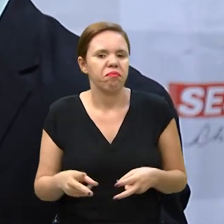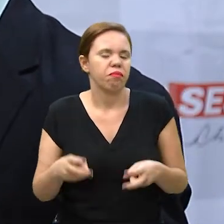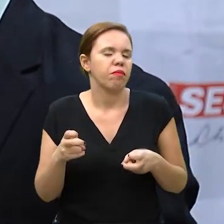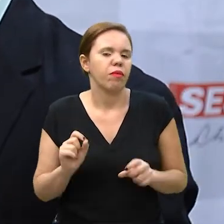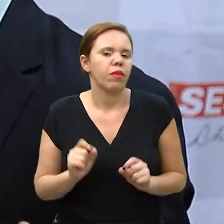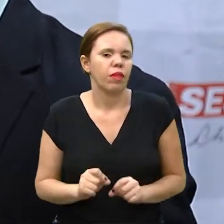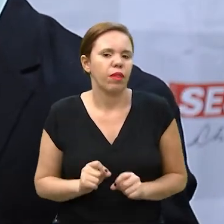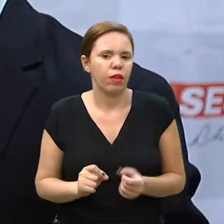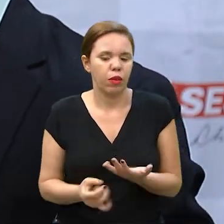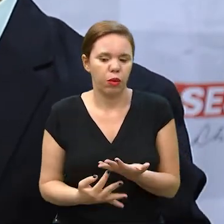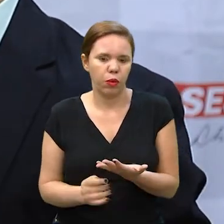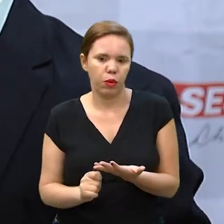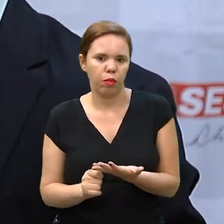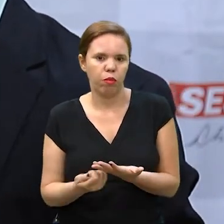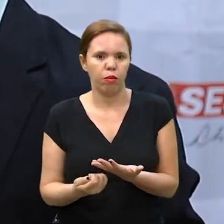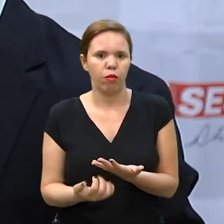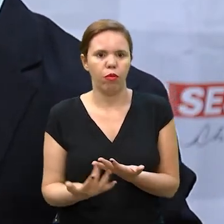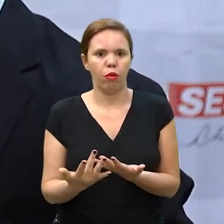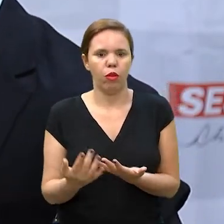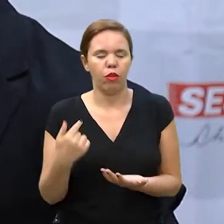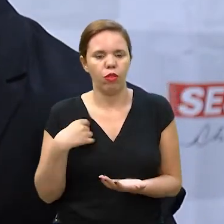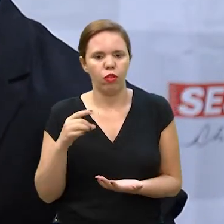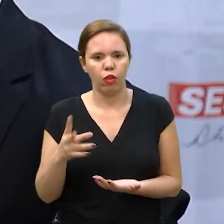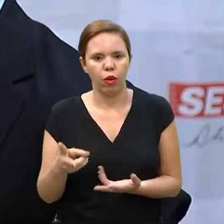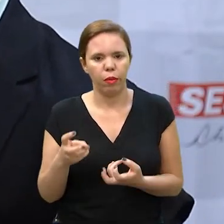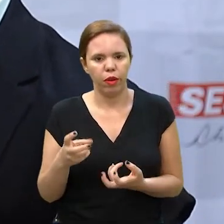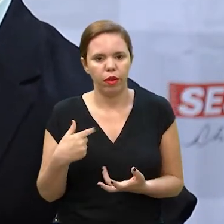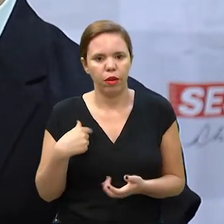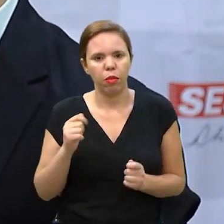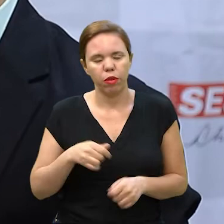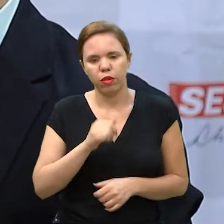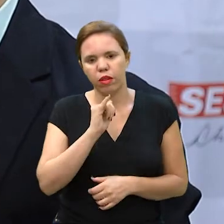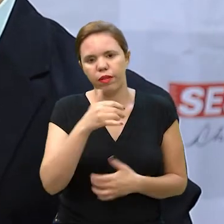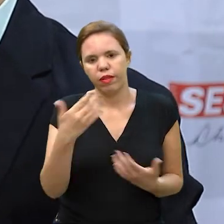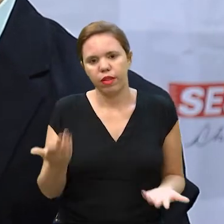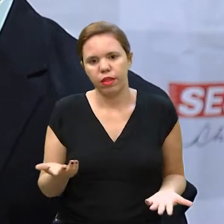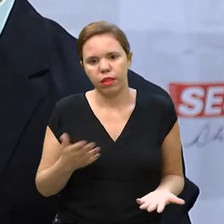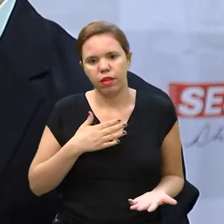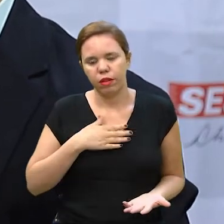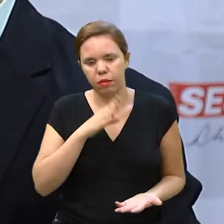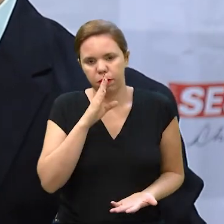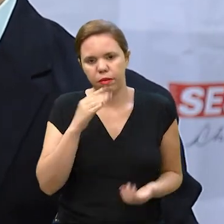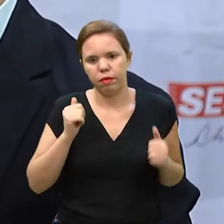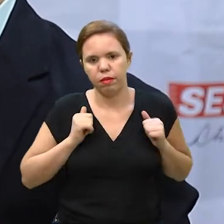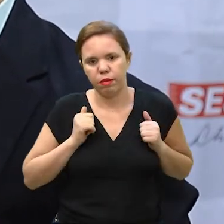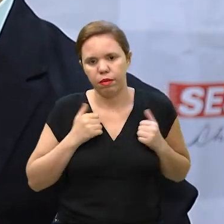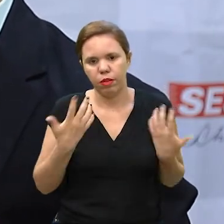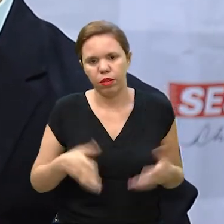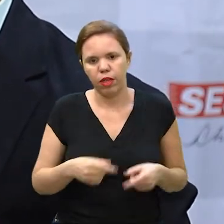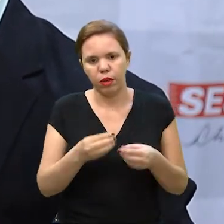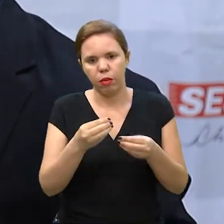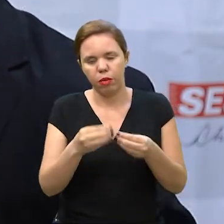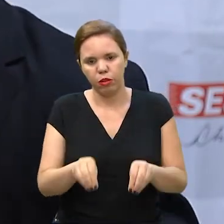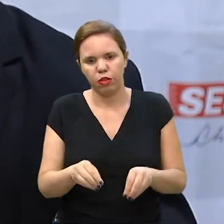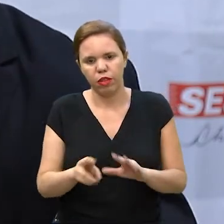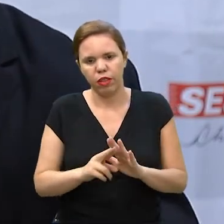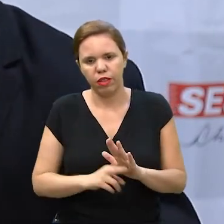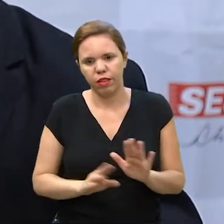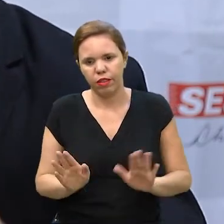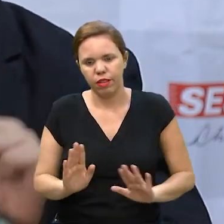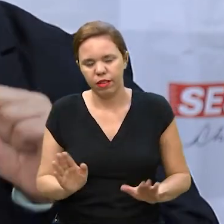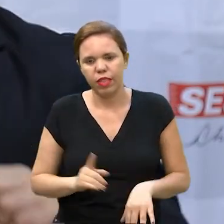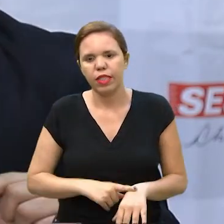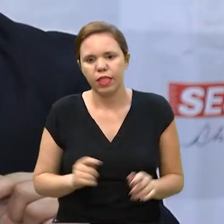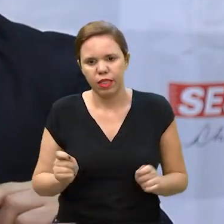aquela boca ligada que ela deixou, né? Ah, só eu percebi, mas não sei se eu poderia avisar, fiquei ali na minha, porque né, não quero infringir nenhuma regra. Bom, vai dar